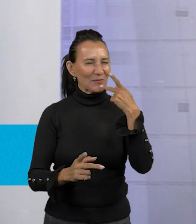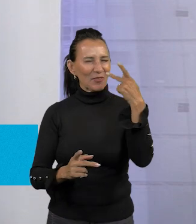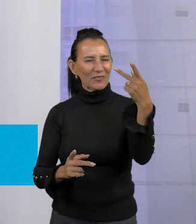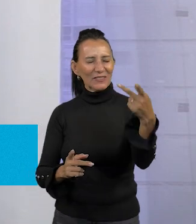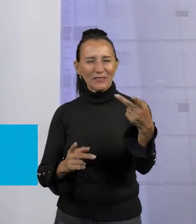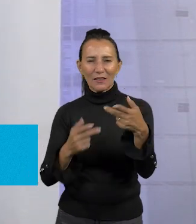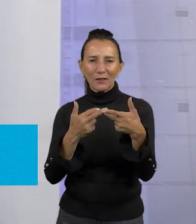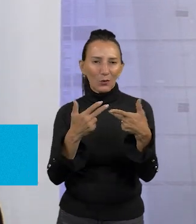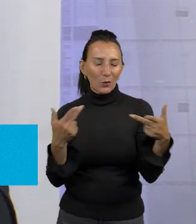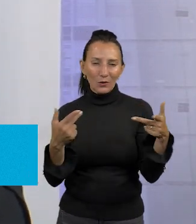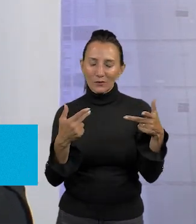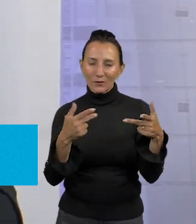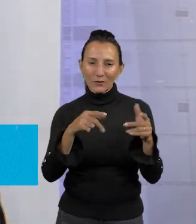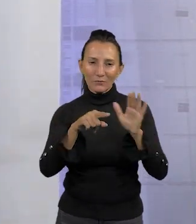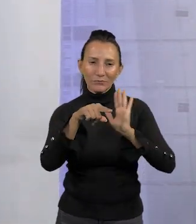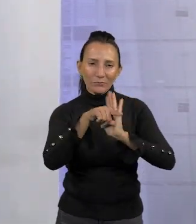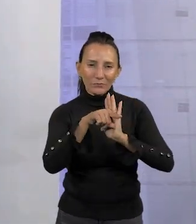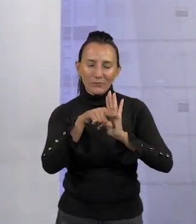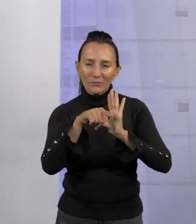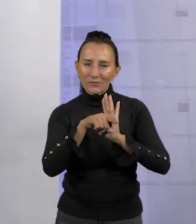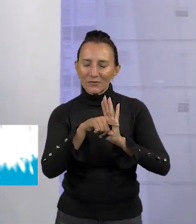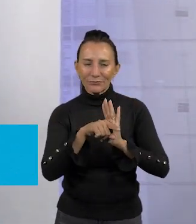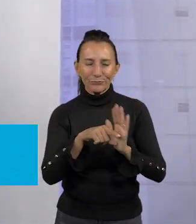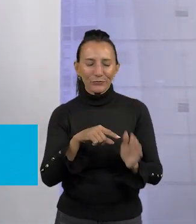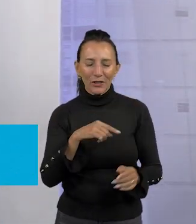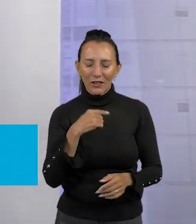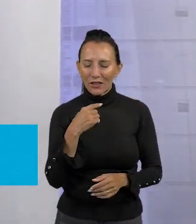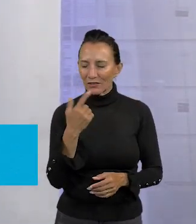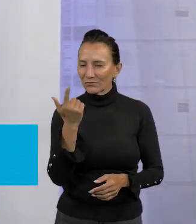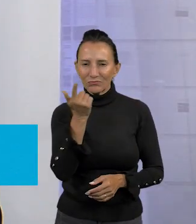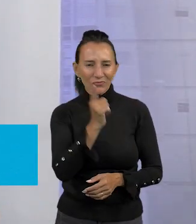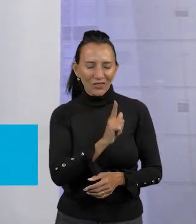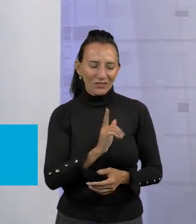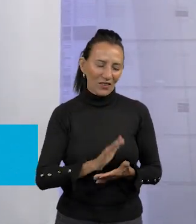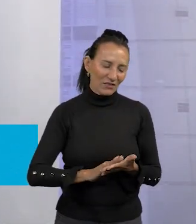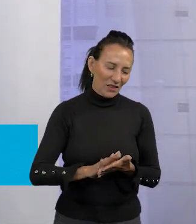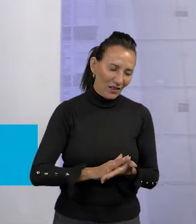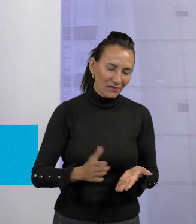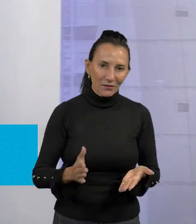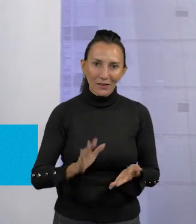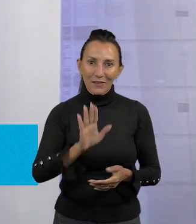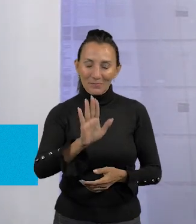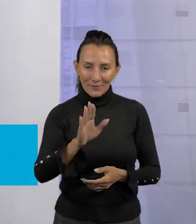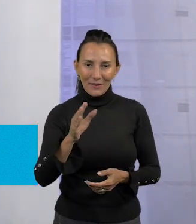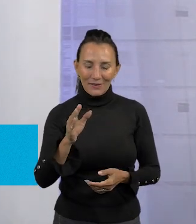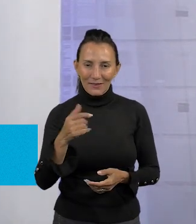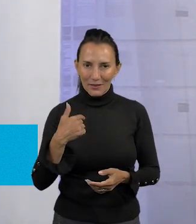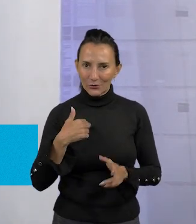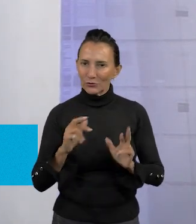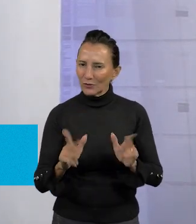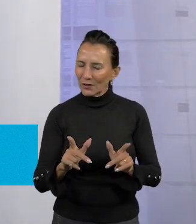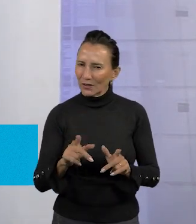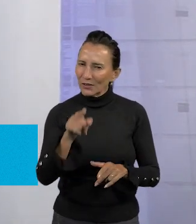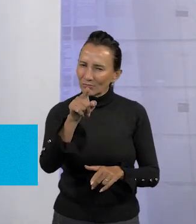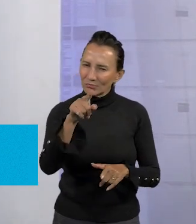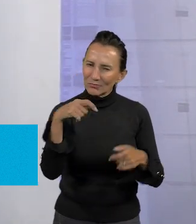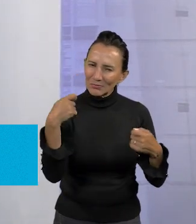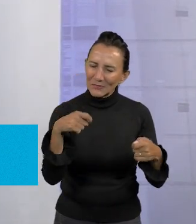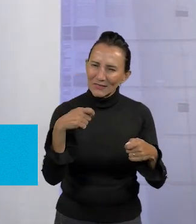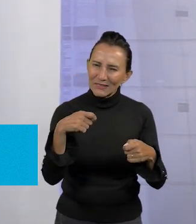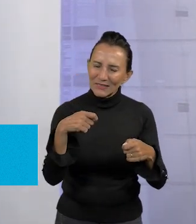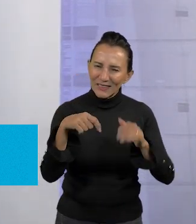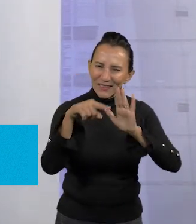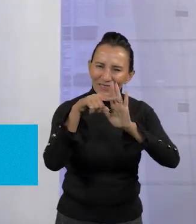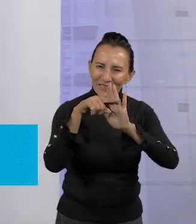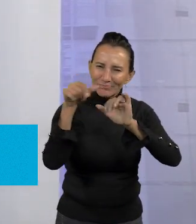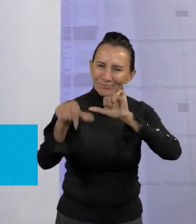negativas de que não vai conseguir Mas eu sou boca de Deus nesse momento para dizer para você muda isso hoje